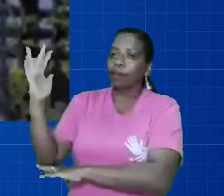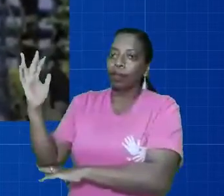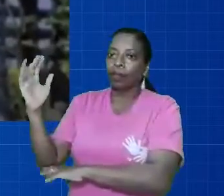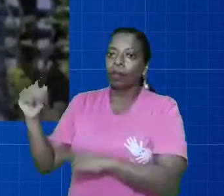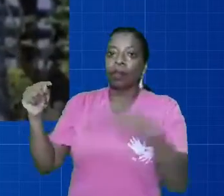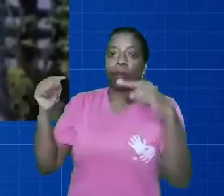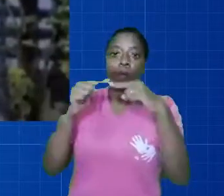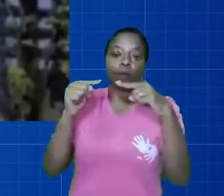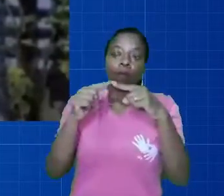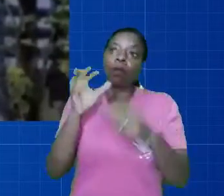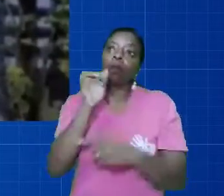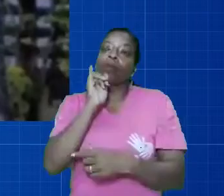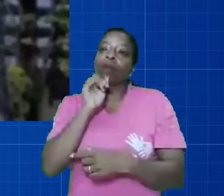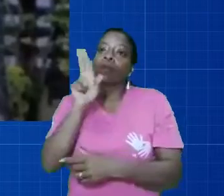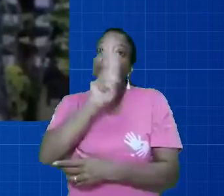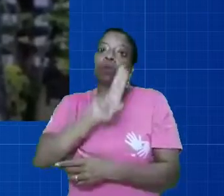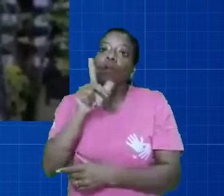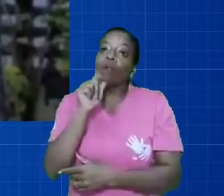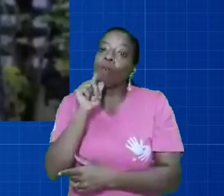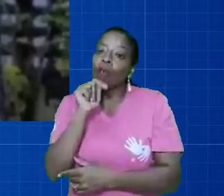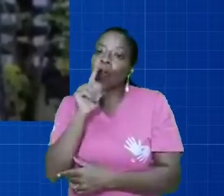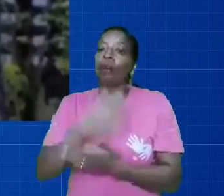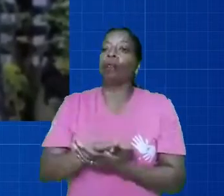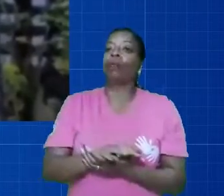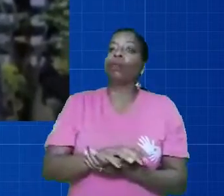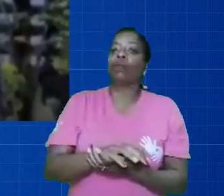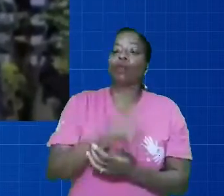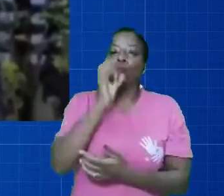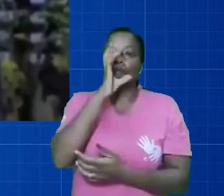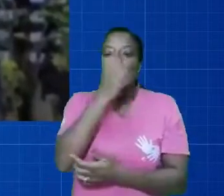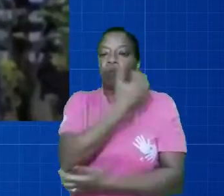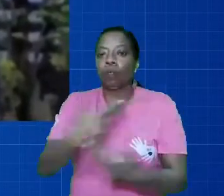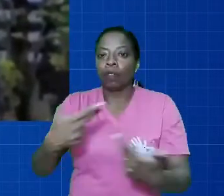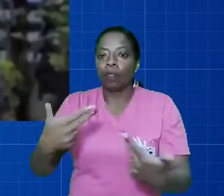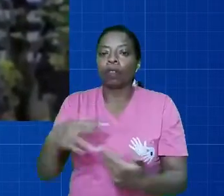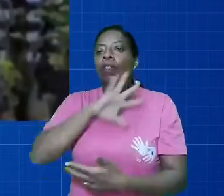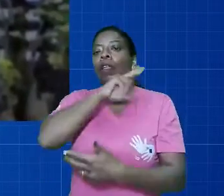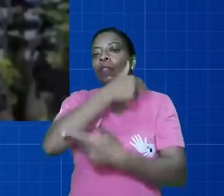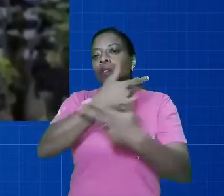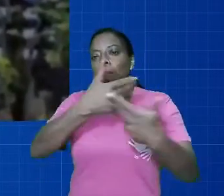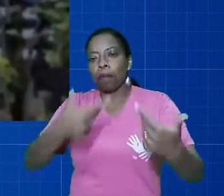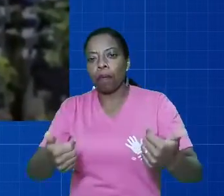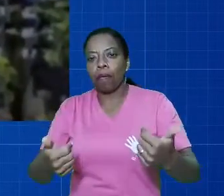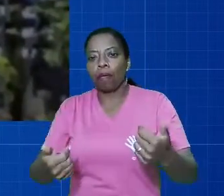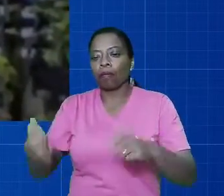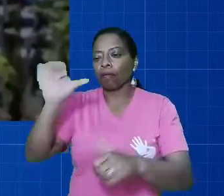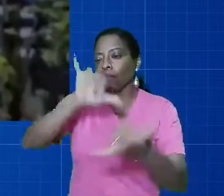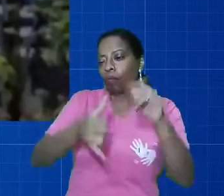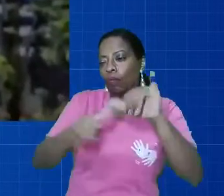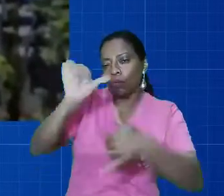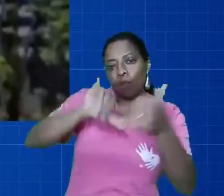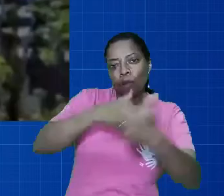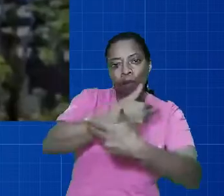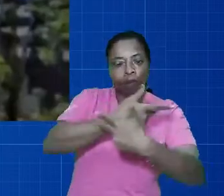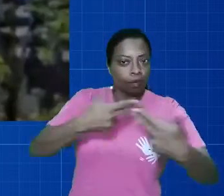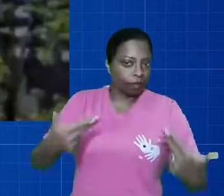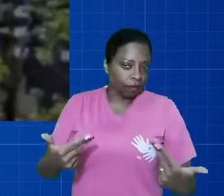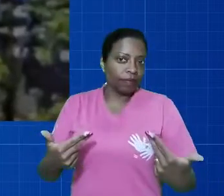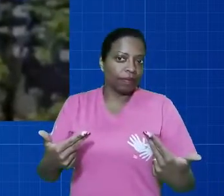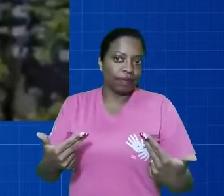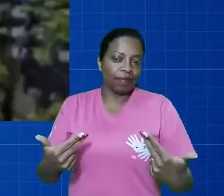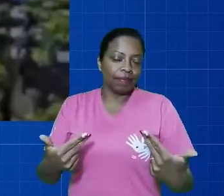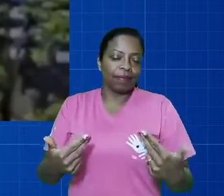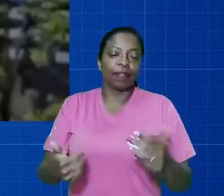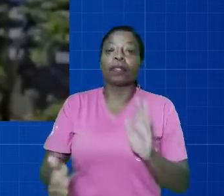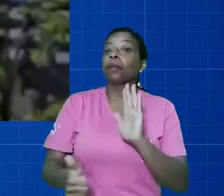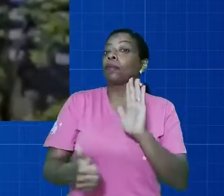por exemplo, do uso do trabalho com a água, com as plantas, animais, misturas, soluções e outras relações químicas, que num